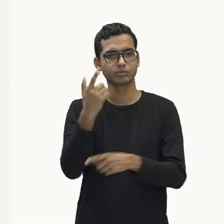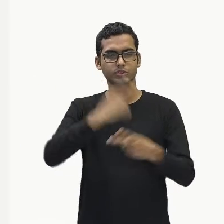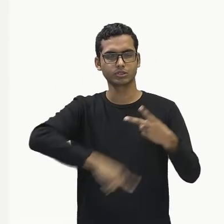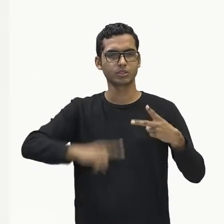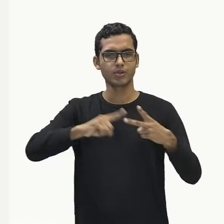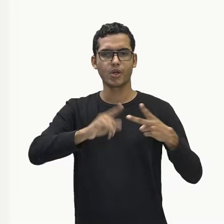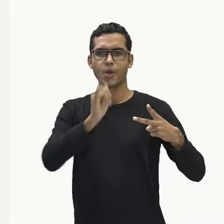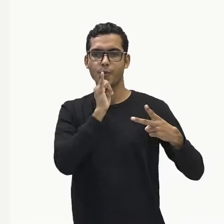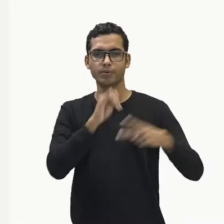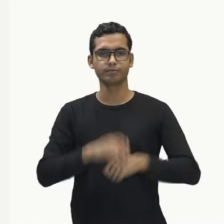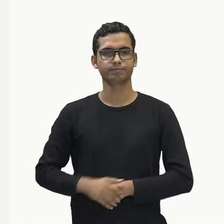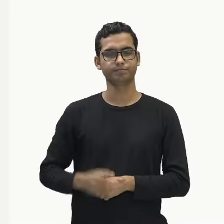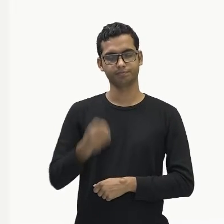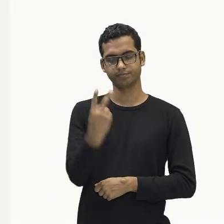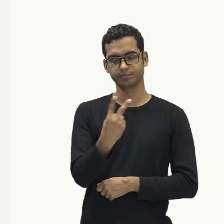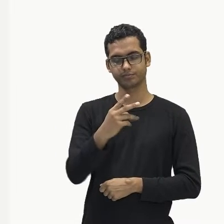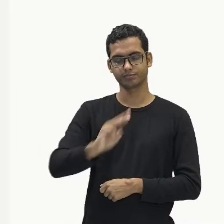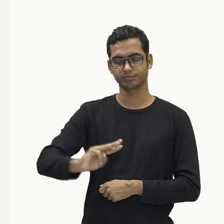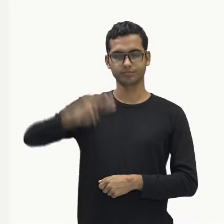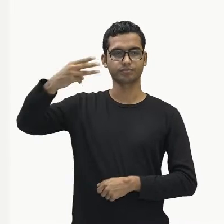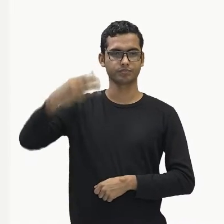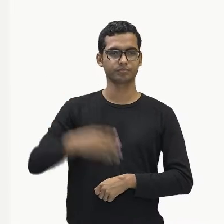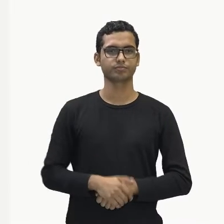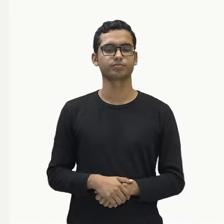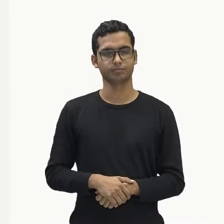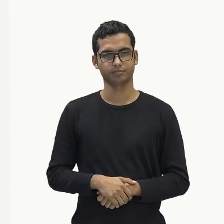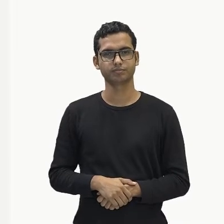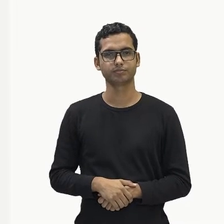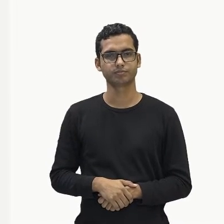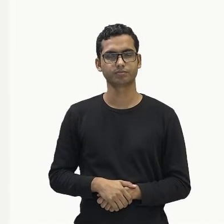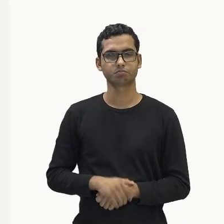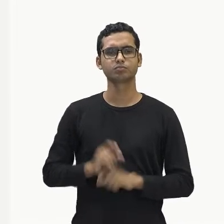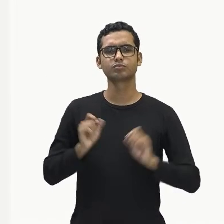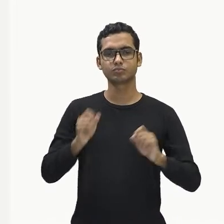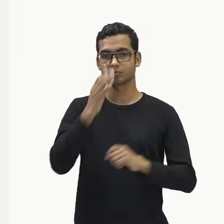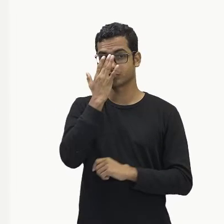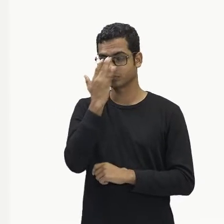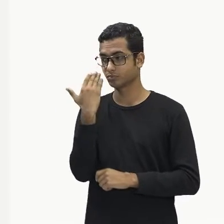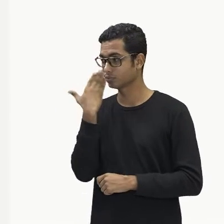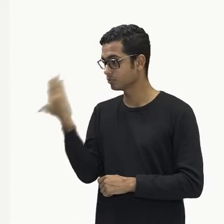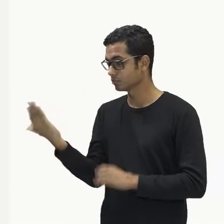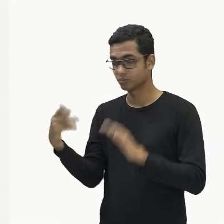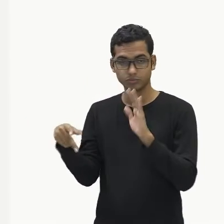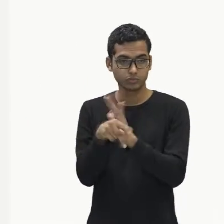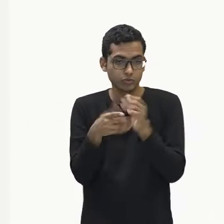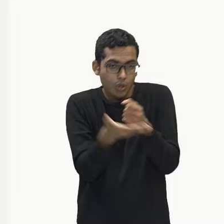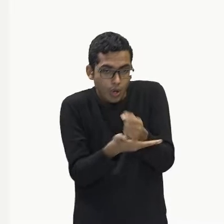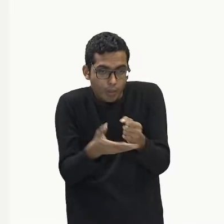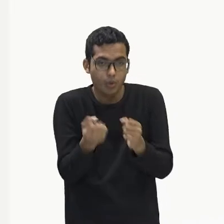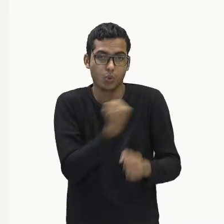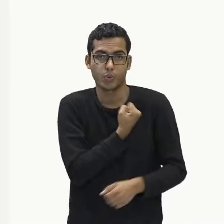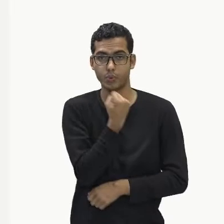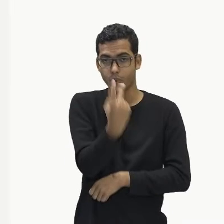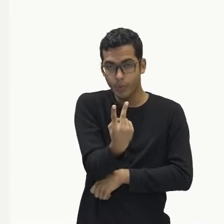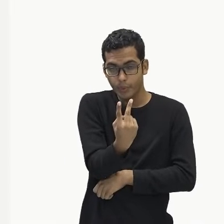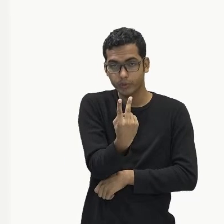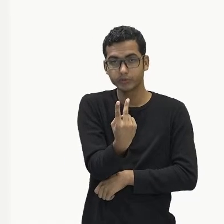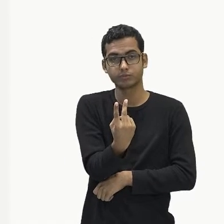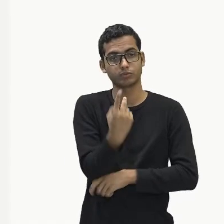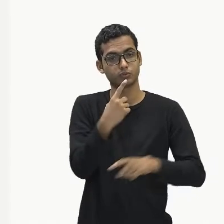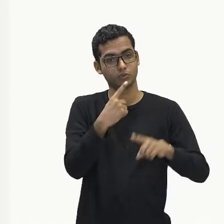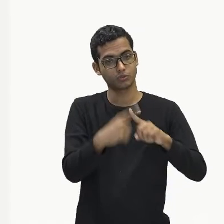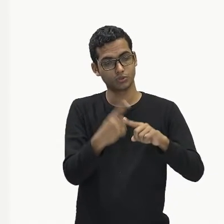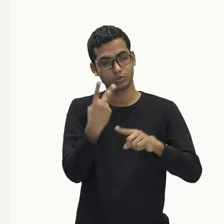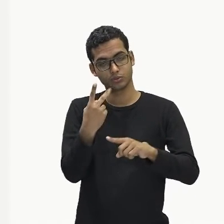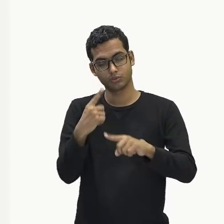exemplo é 2 elevado a 3. Quem é a base? É o 2. Então, 2 vezes